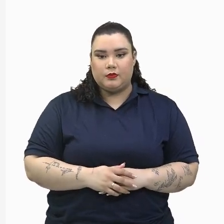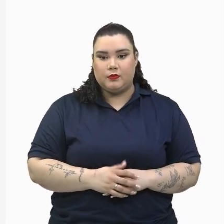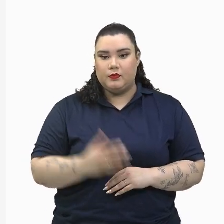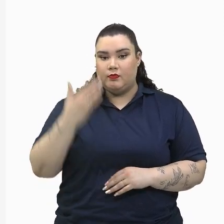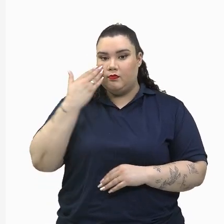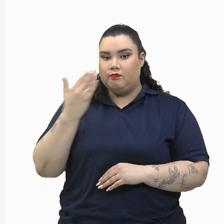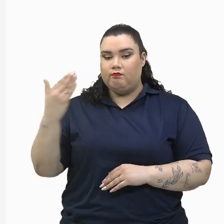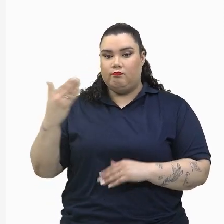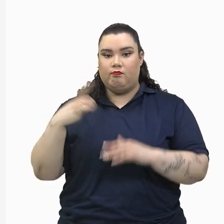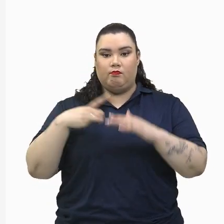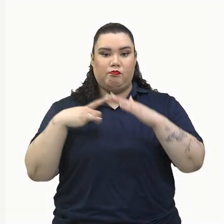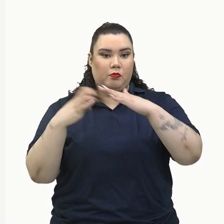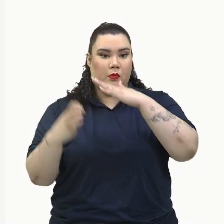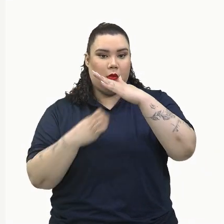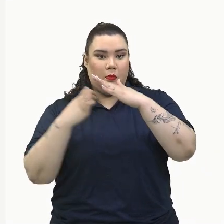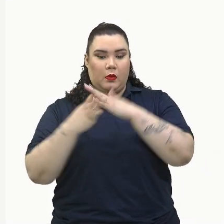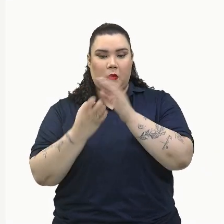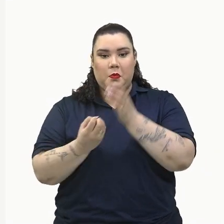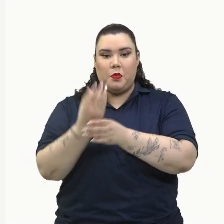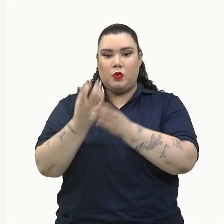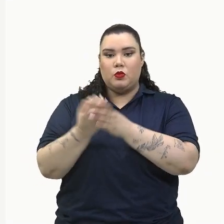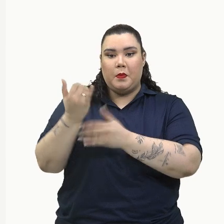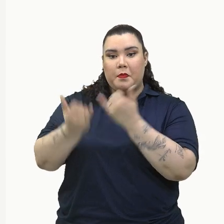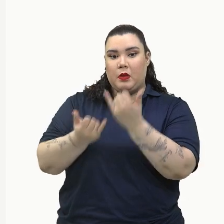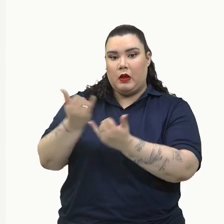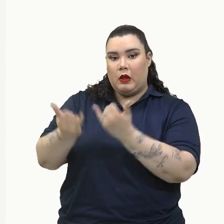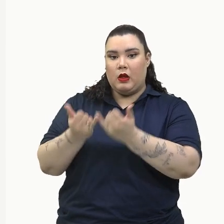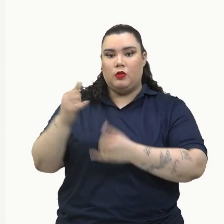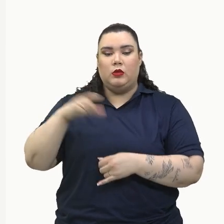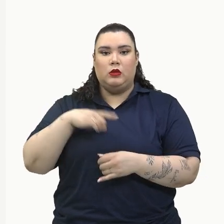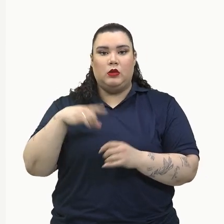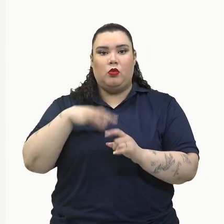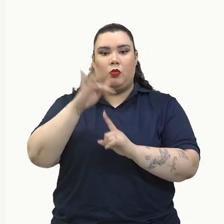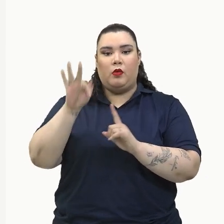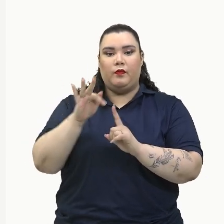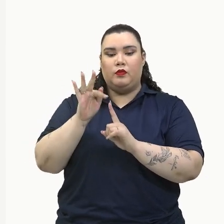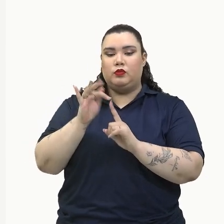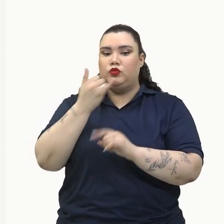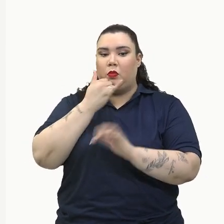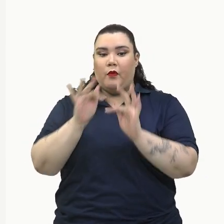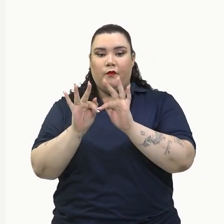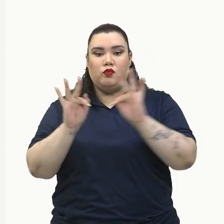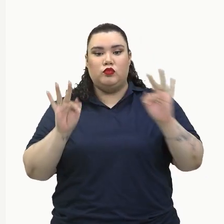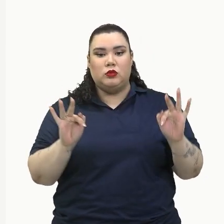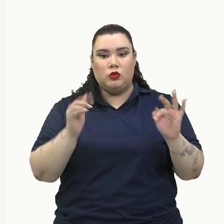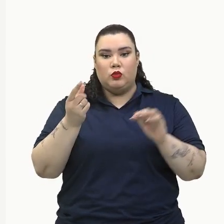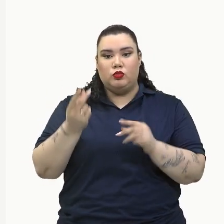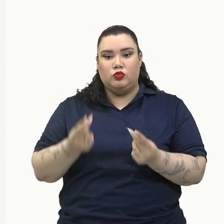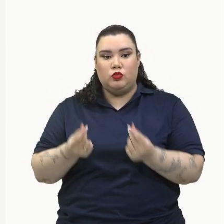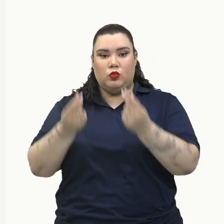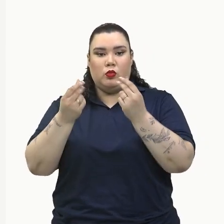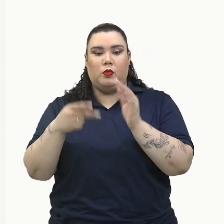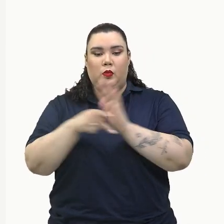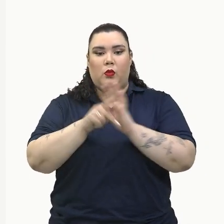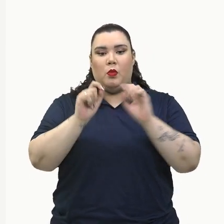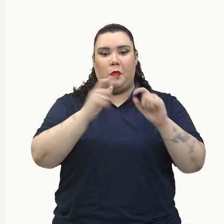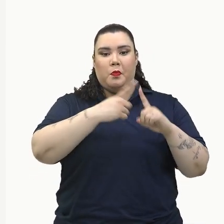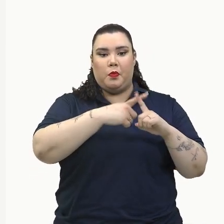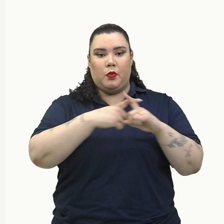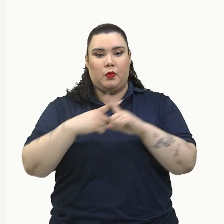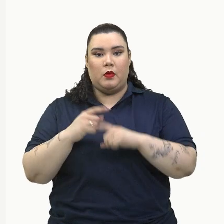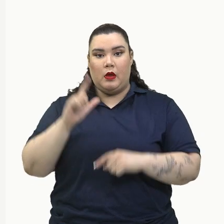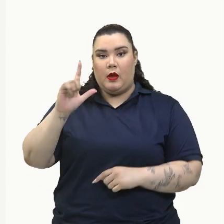Uma empresa de produção de brinquedos tem uma função lucro, né, modelada pelo polinômio